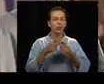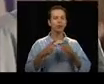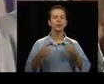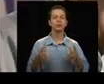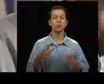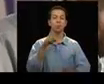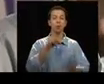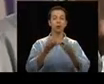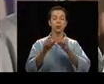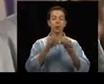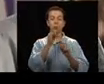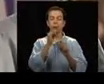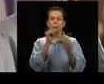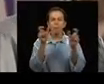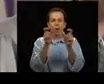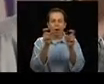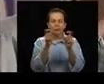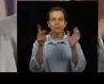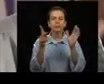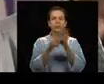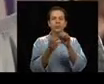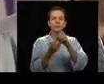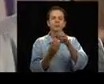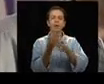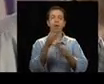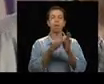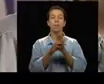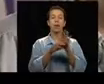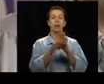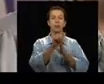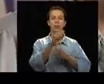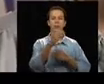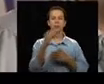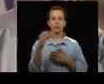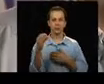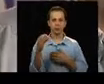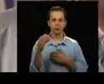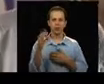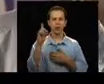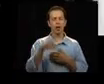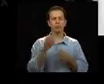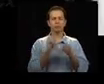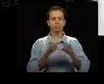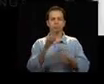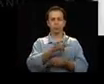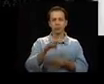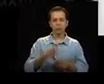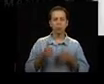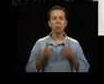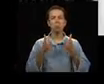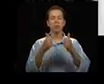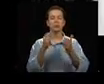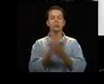por exemplo, muito grande para escolher as palavras geradoras do método de alfabetização. E aí ela já era uma